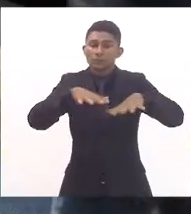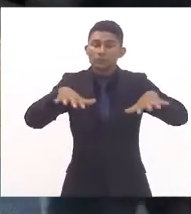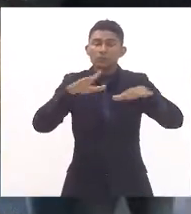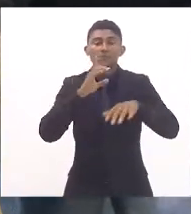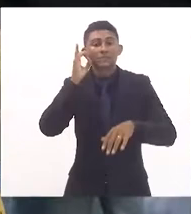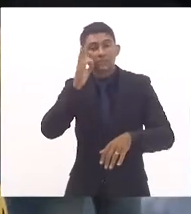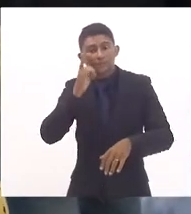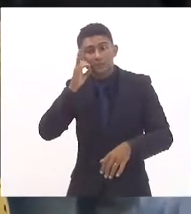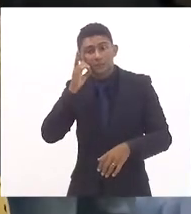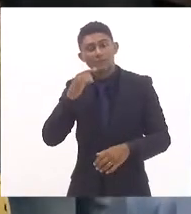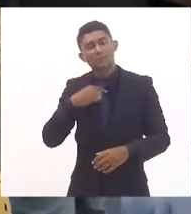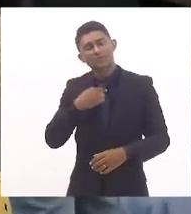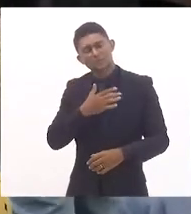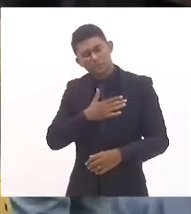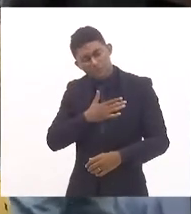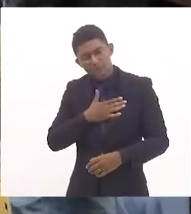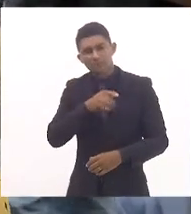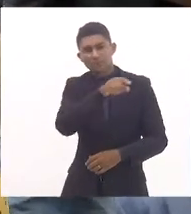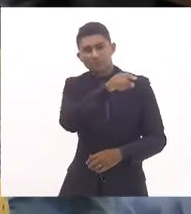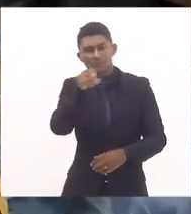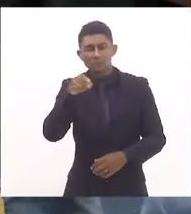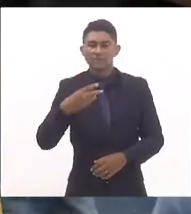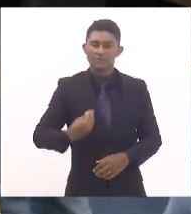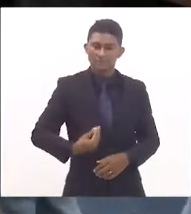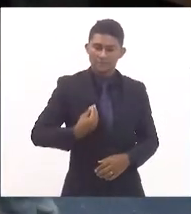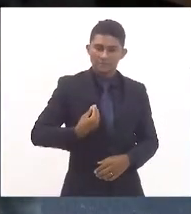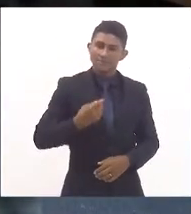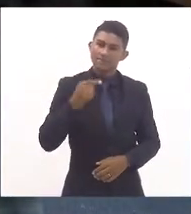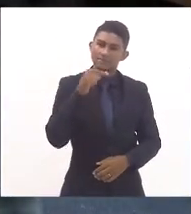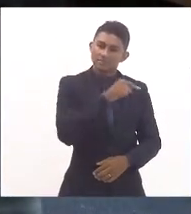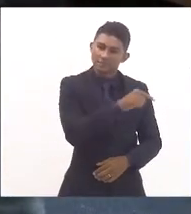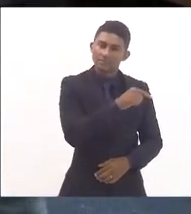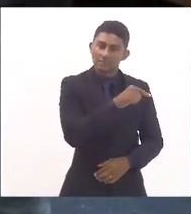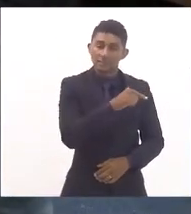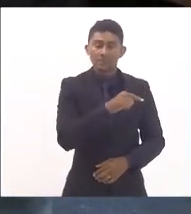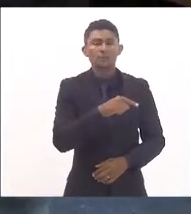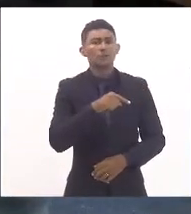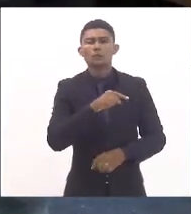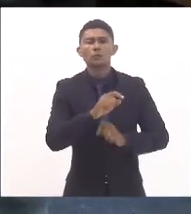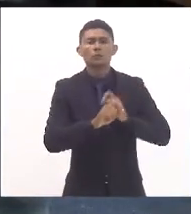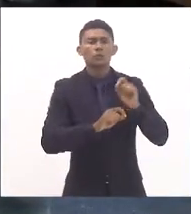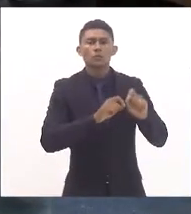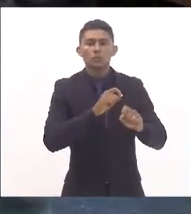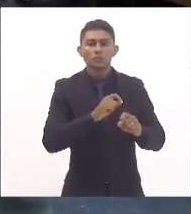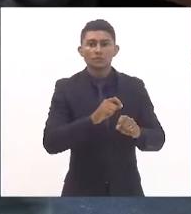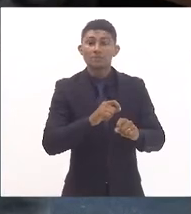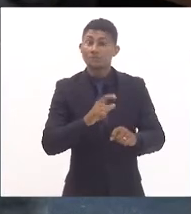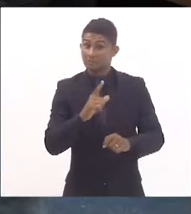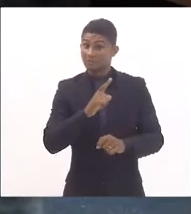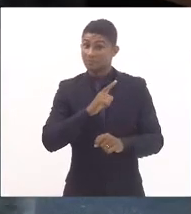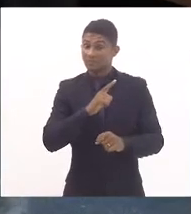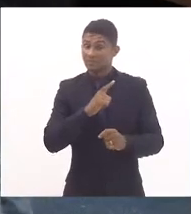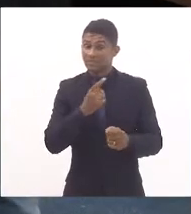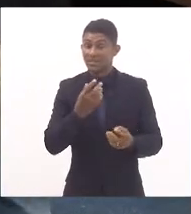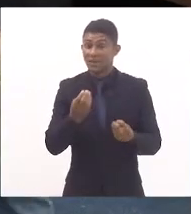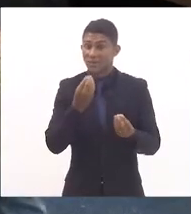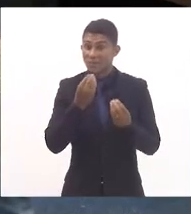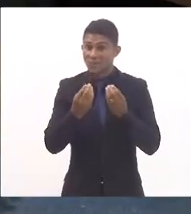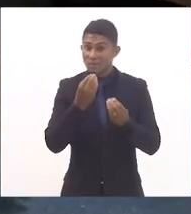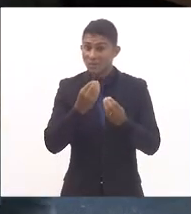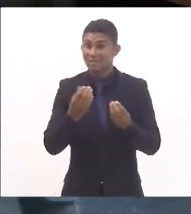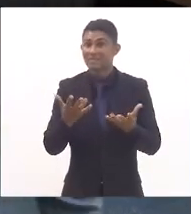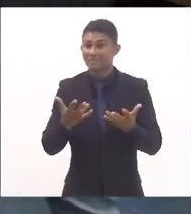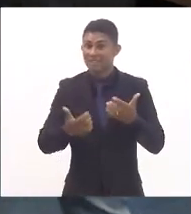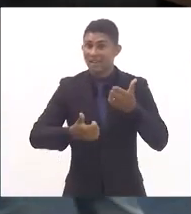Gostaria imensamente de contar com a presença de vocês. Lá será servido, inclusive, um baião de dois. O título do livro